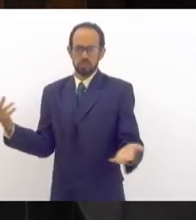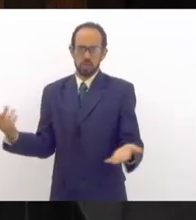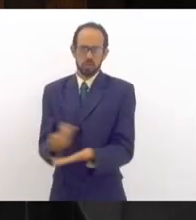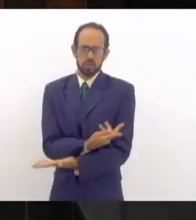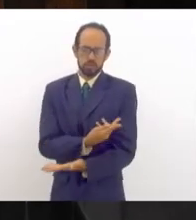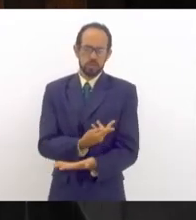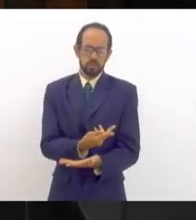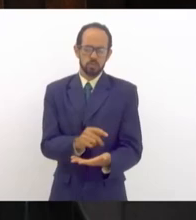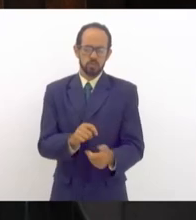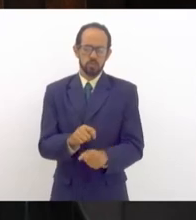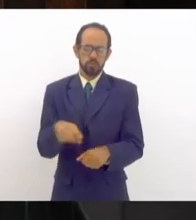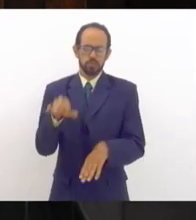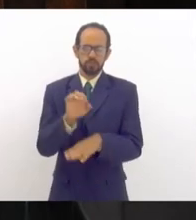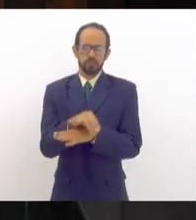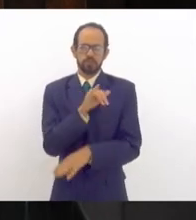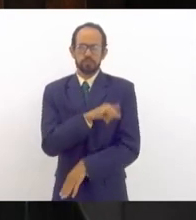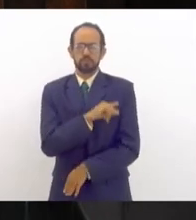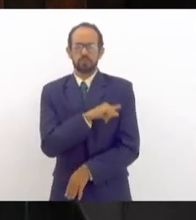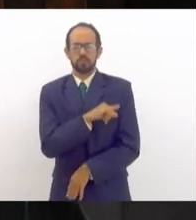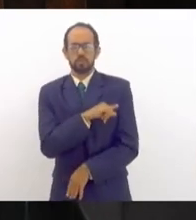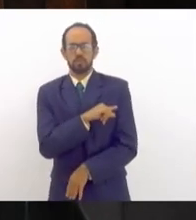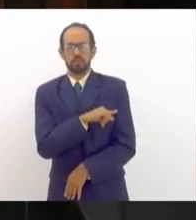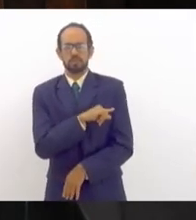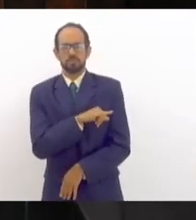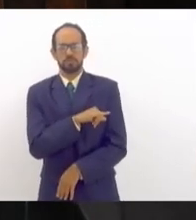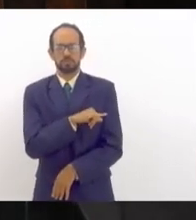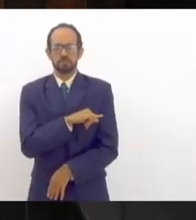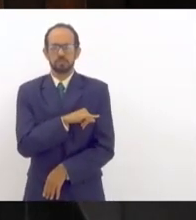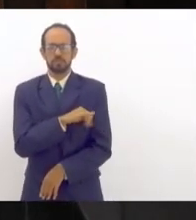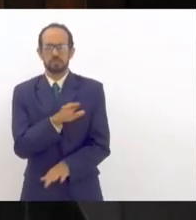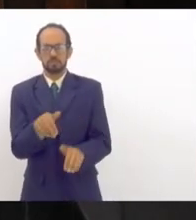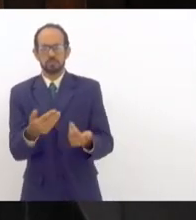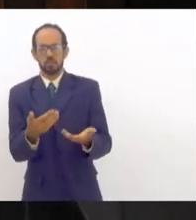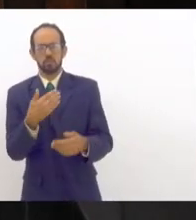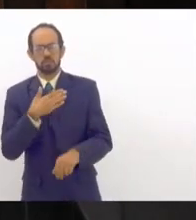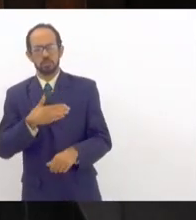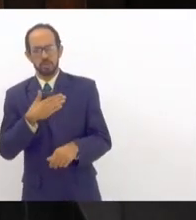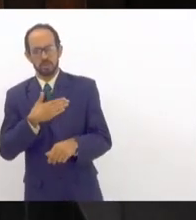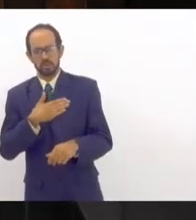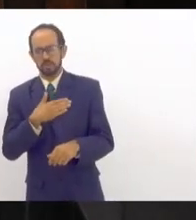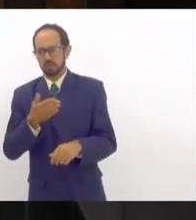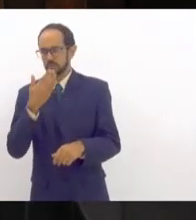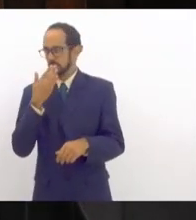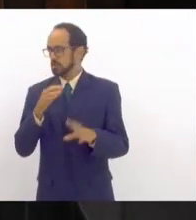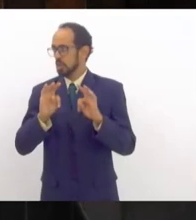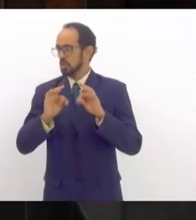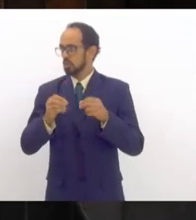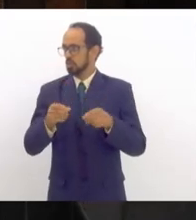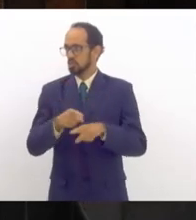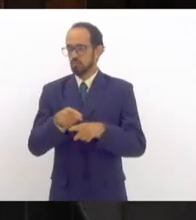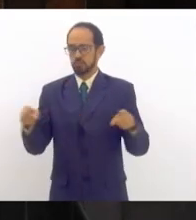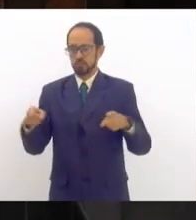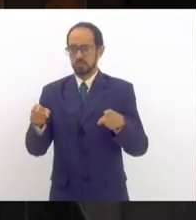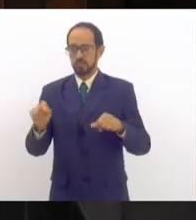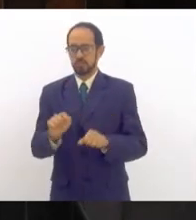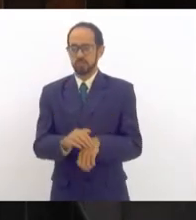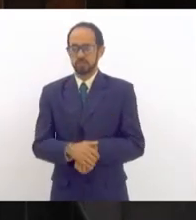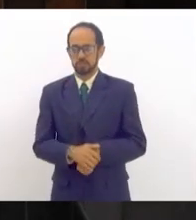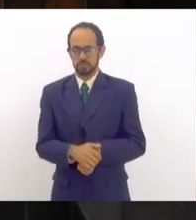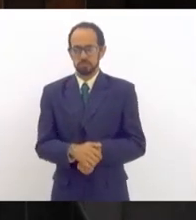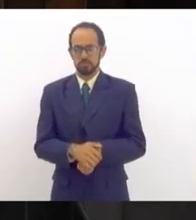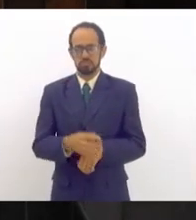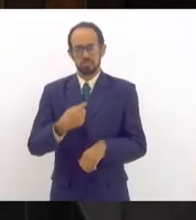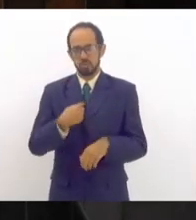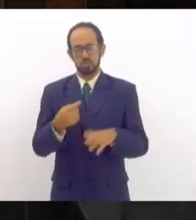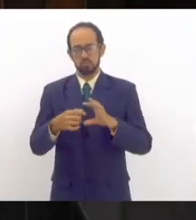implantado aqui no estado do Rio de Janeiro Então gostaria de contar com todos vocês e estou aqui à disposição